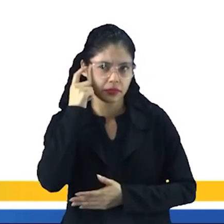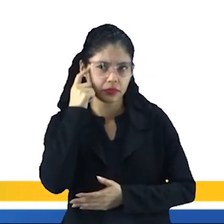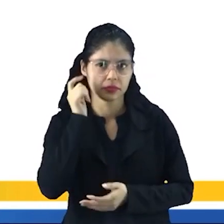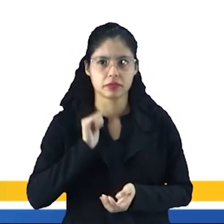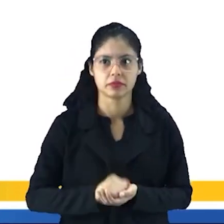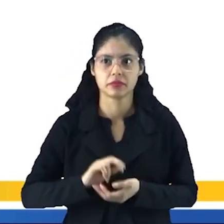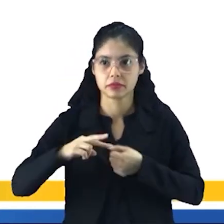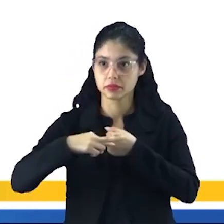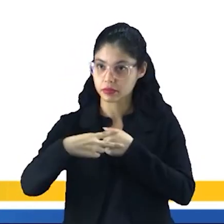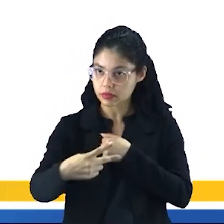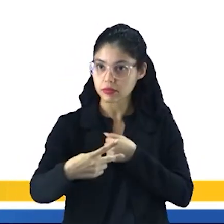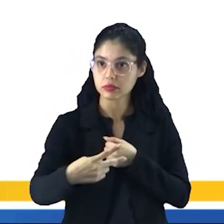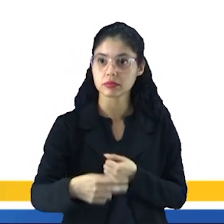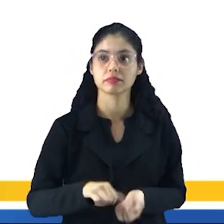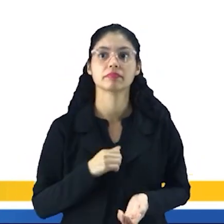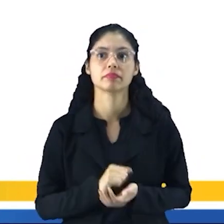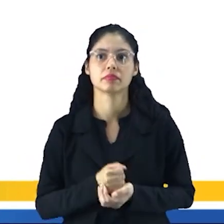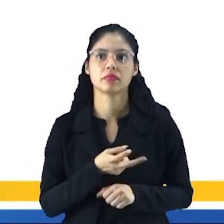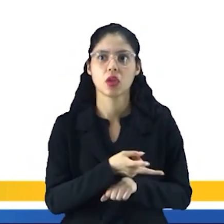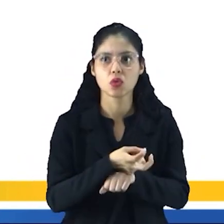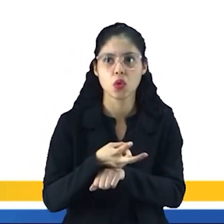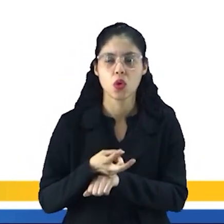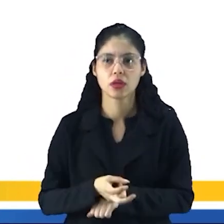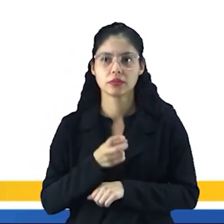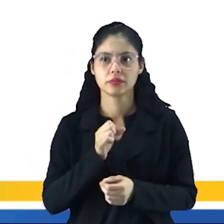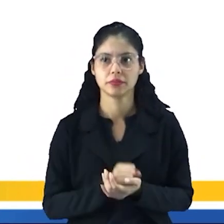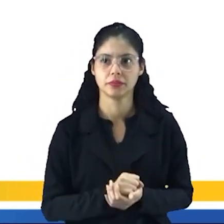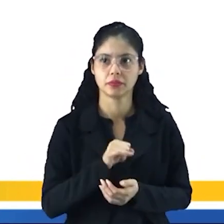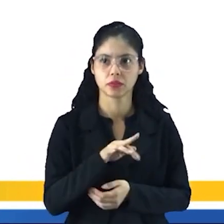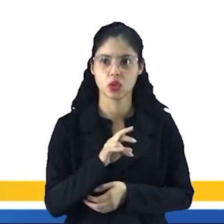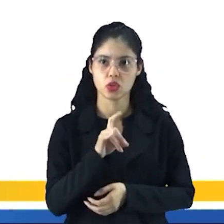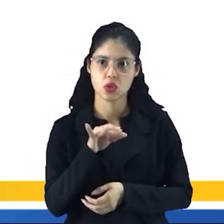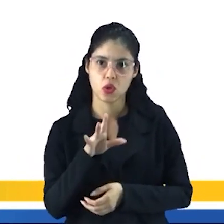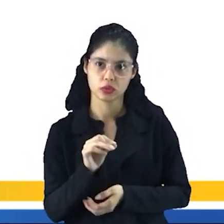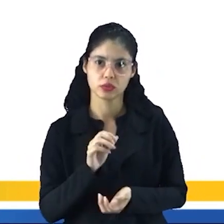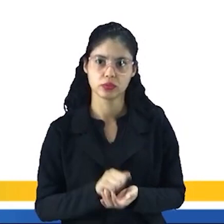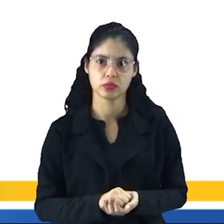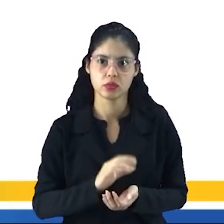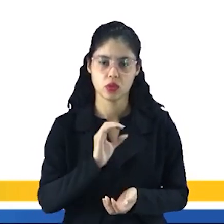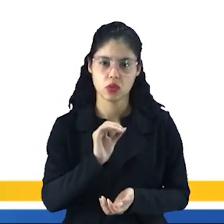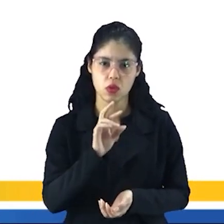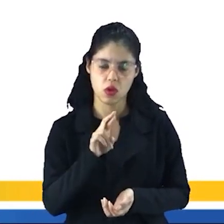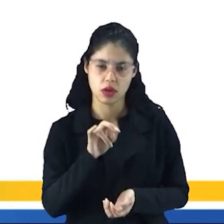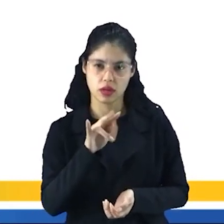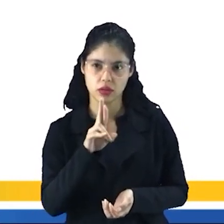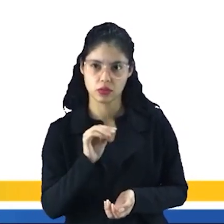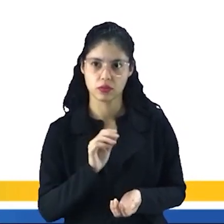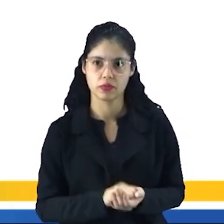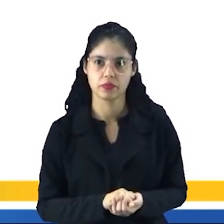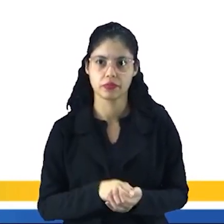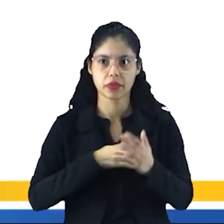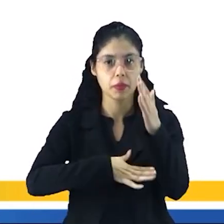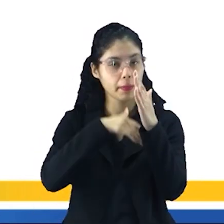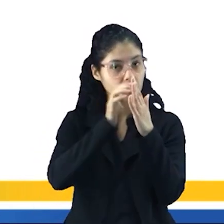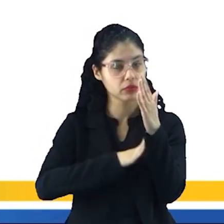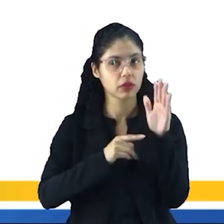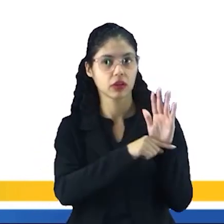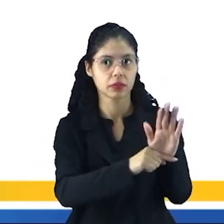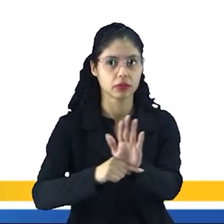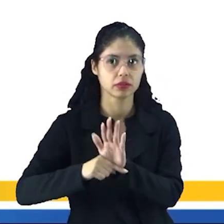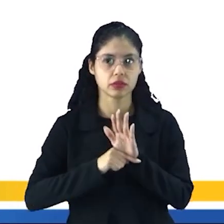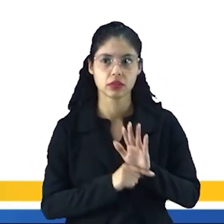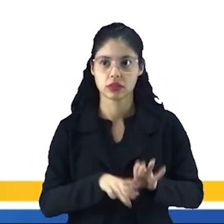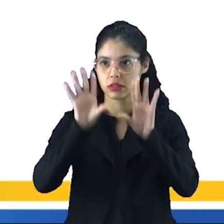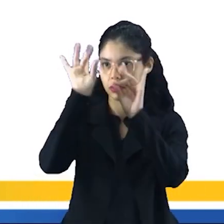lógica racional e, consequentemente, pela exploração do insólito e do onírico. Uma